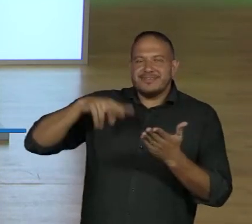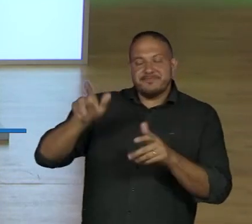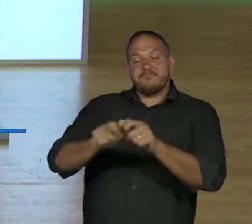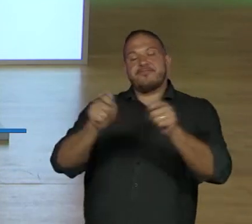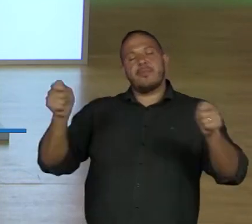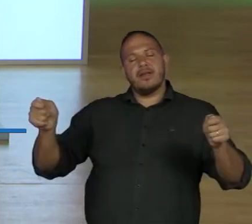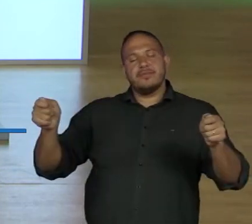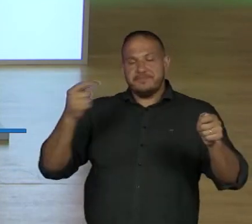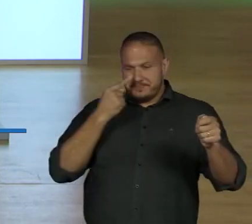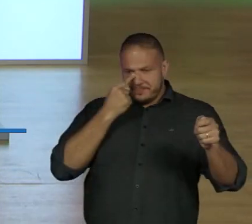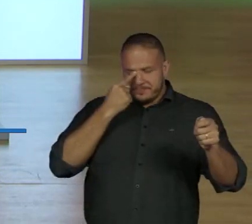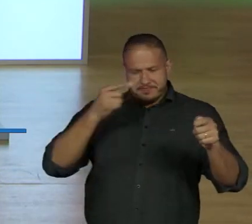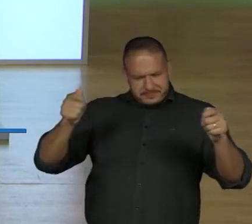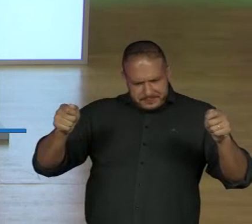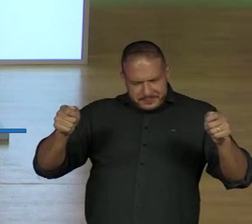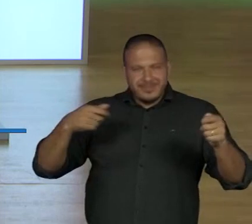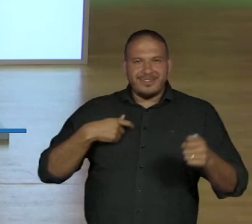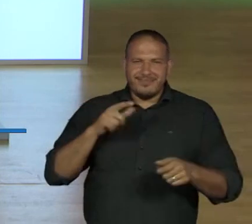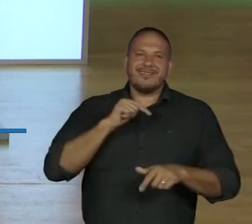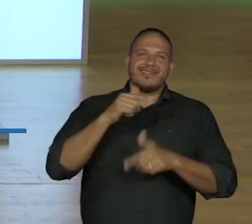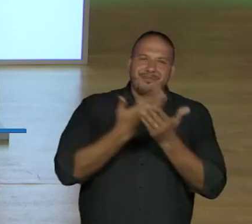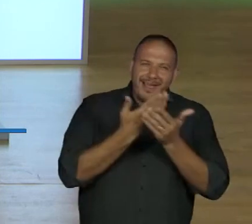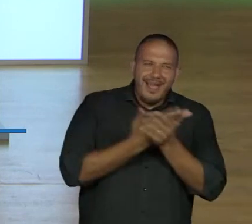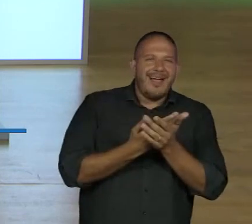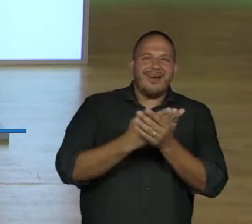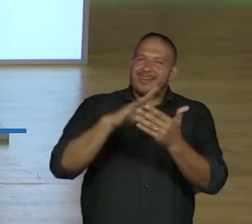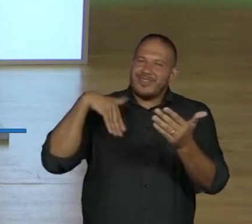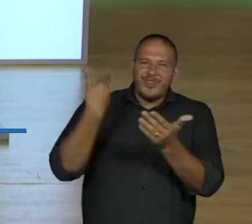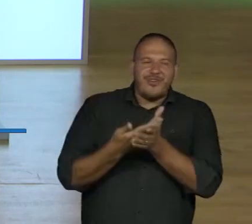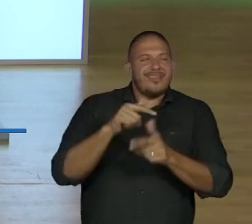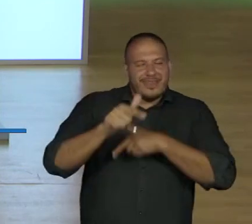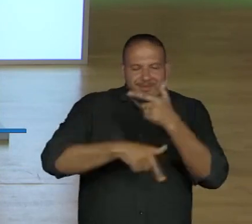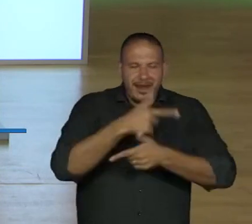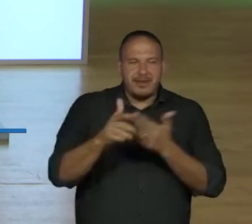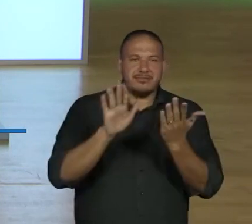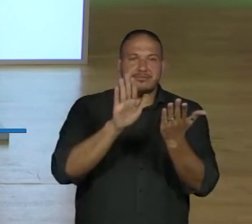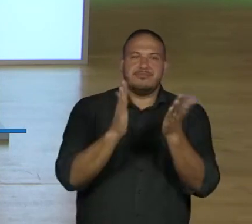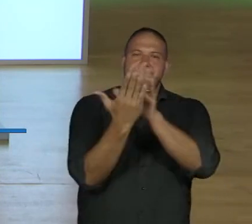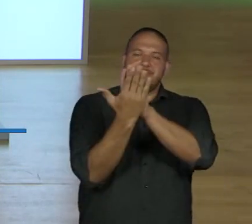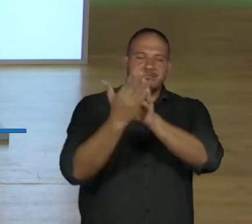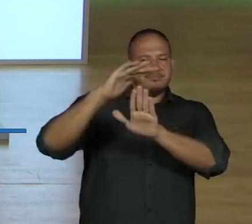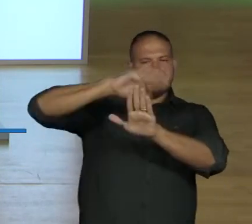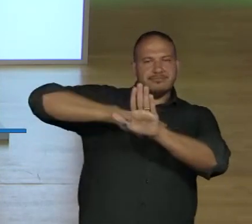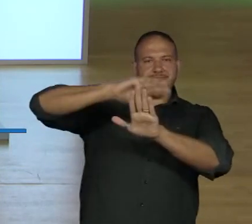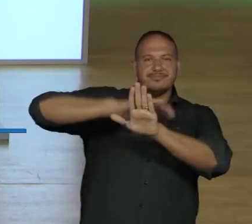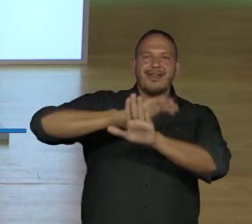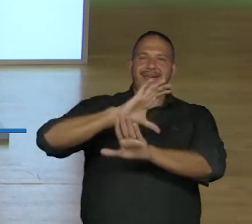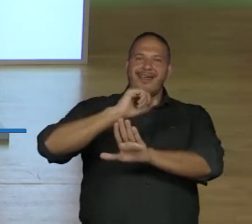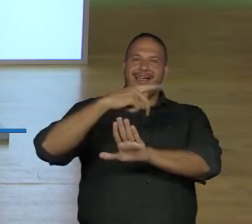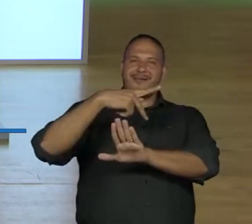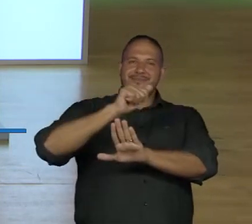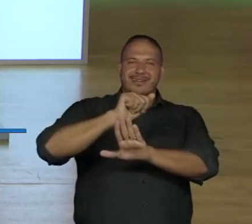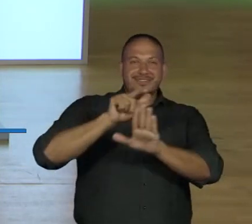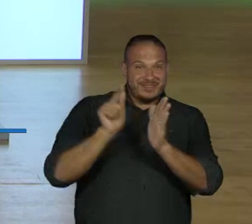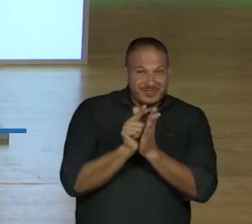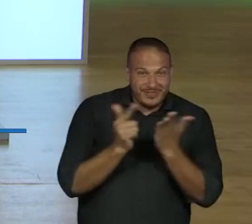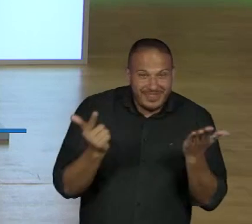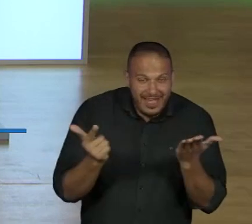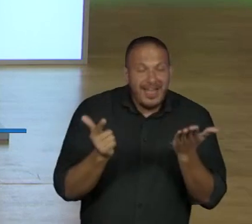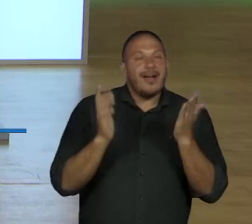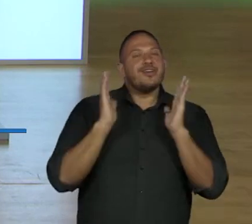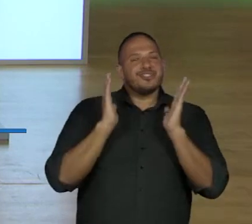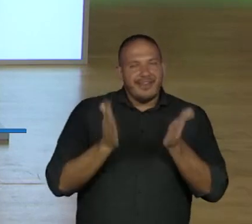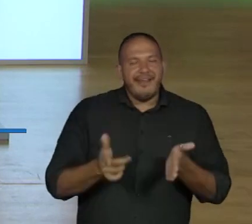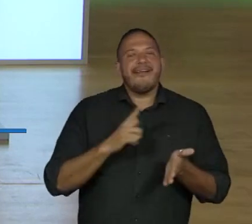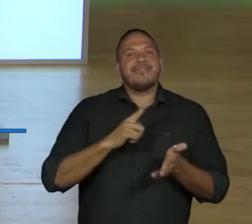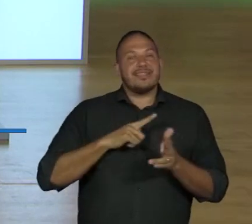Nós ficamos leitura. uma aula inteira trabalhando a capa do jornal, que traz diversas manchetes, e levantamos esse ponto, que já tem